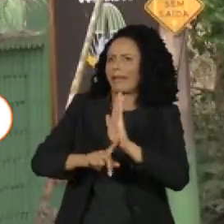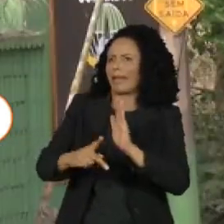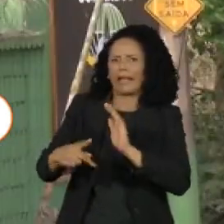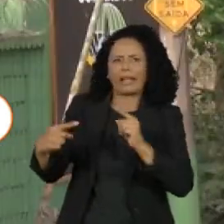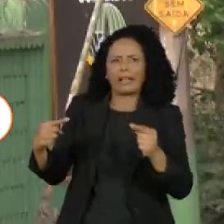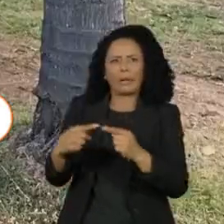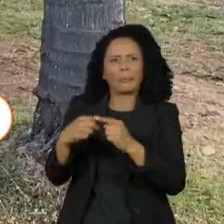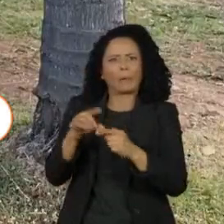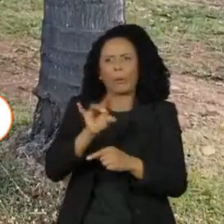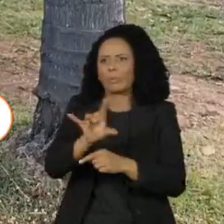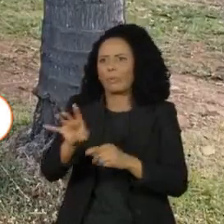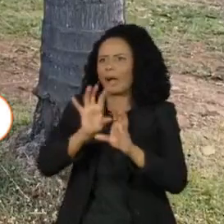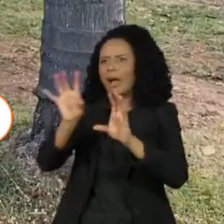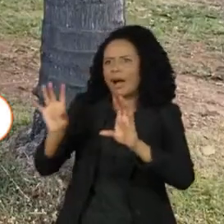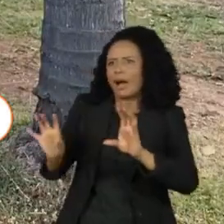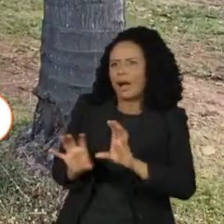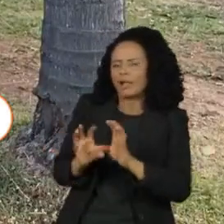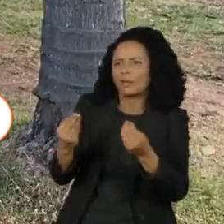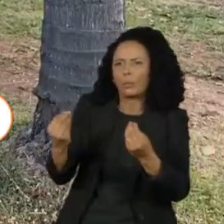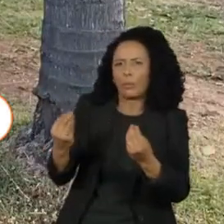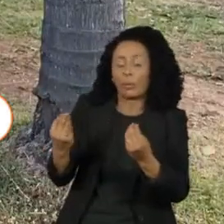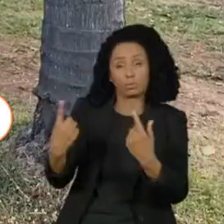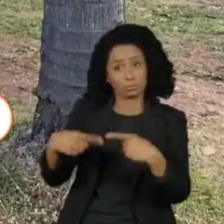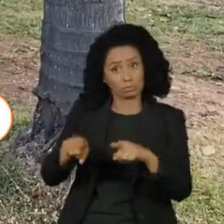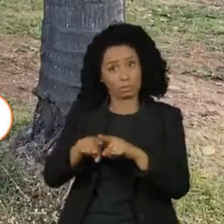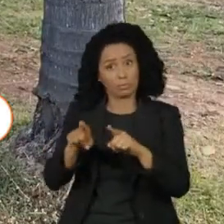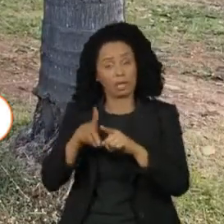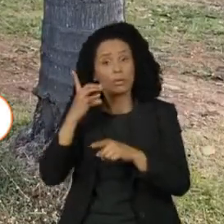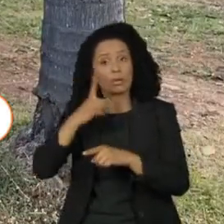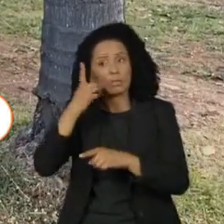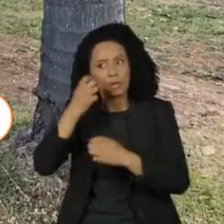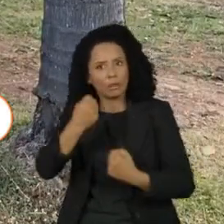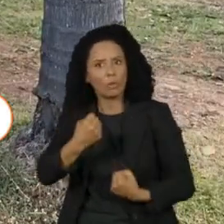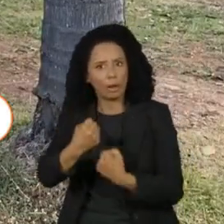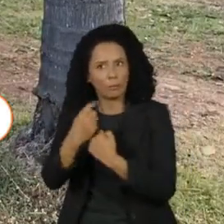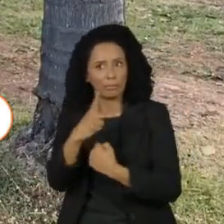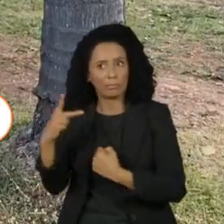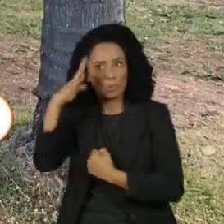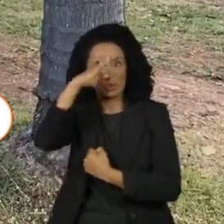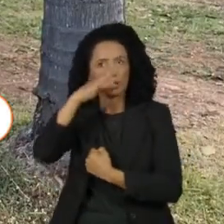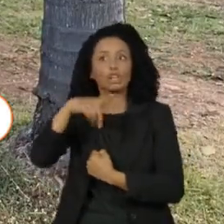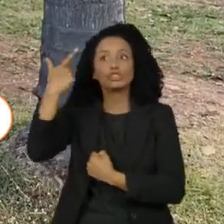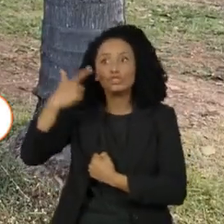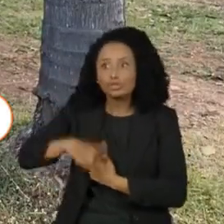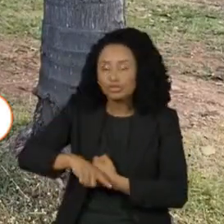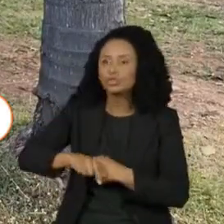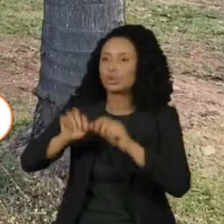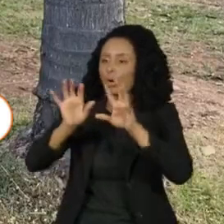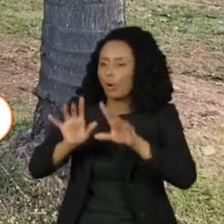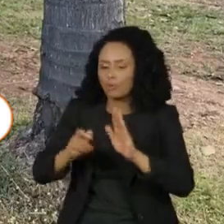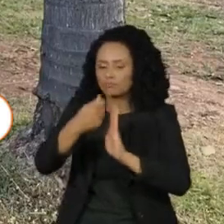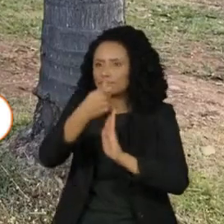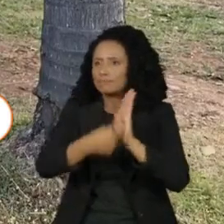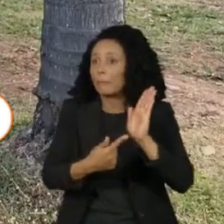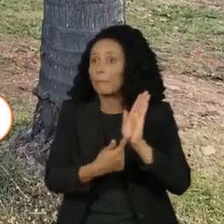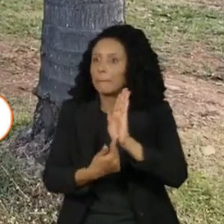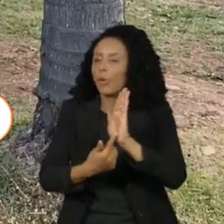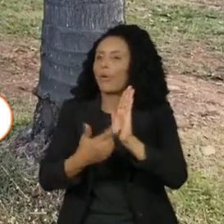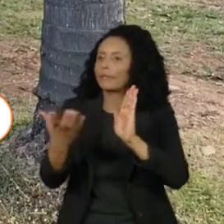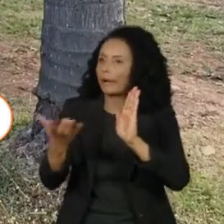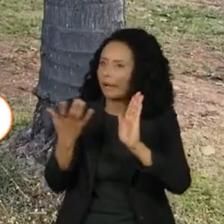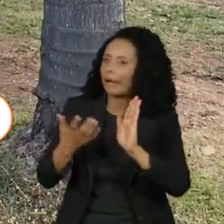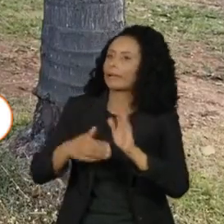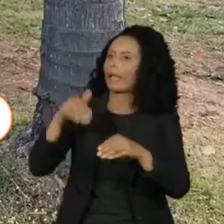orgânica mas os deputados apoiadores do presidente ressuscitarão esse texto agora e segundo o